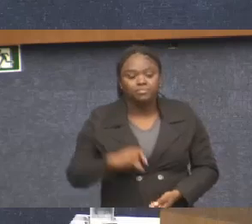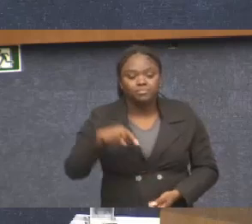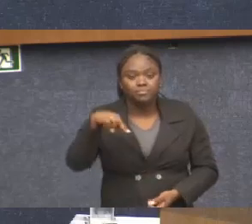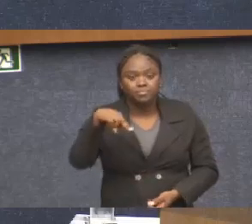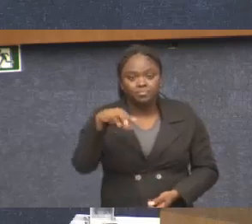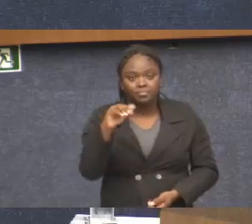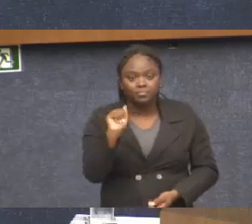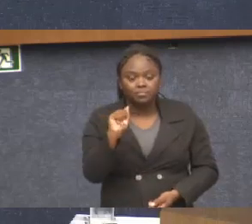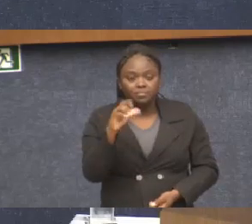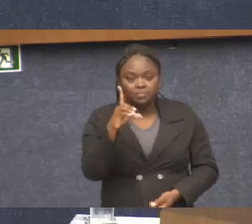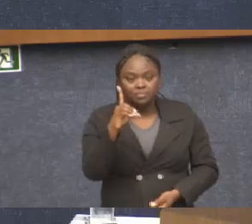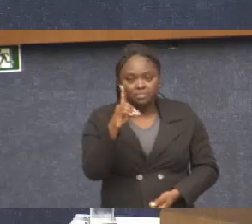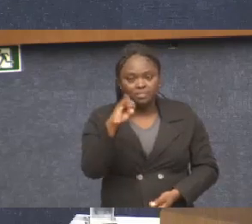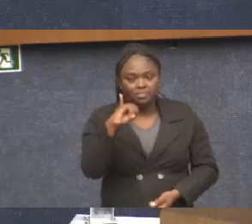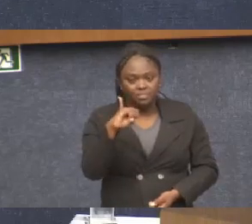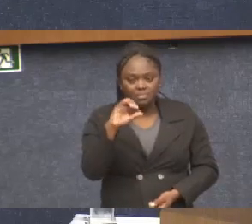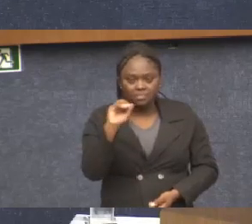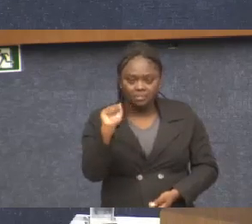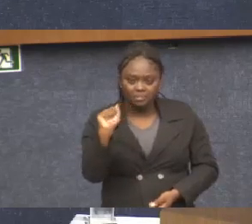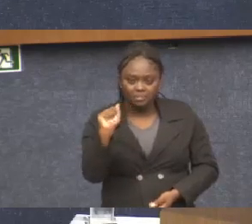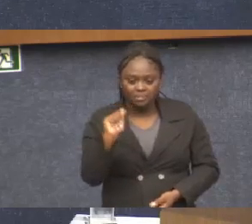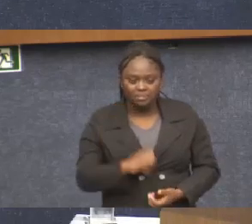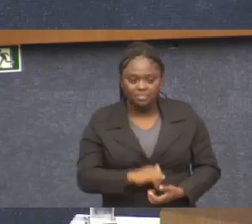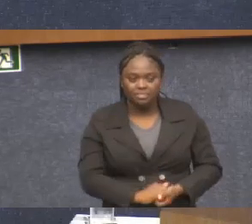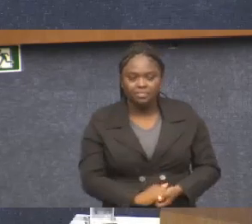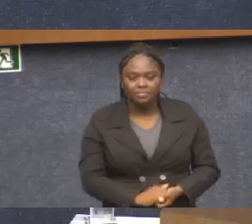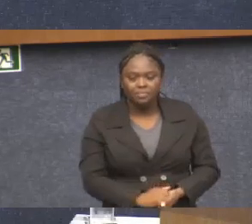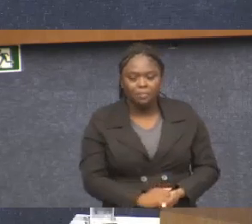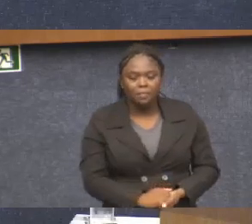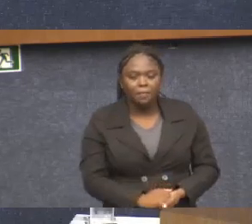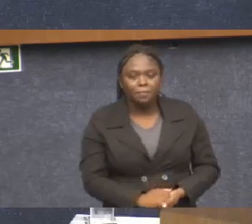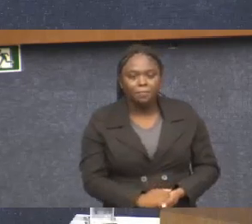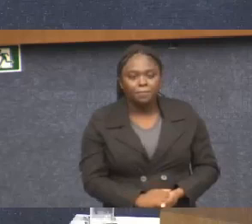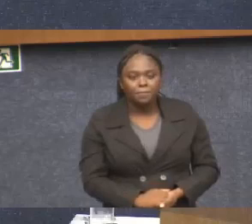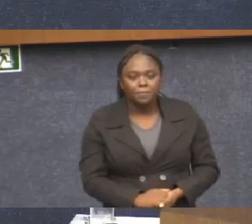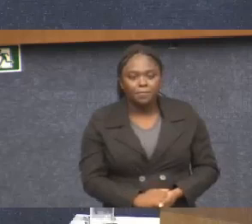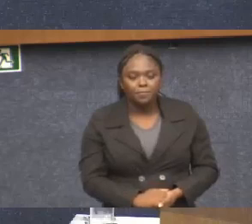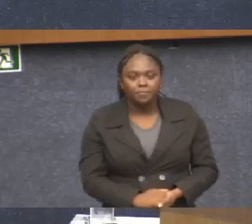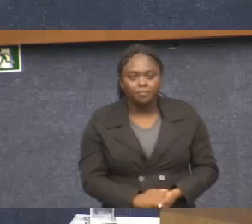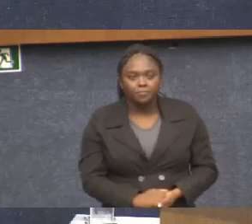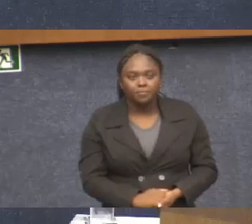Nádia Paula sorri, Domingos. Abraça seus pais enquanto estão aqui.